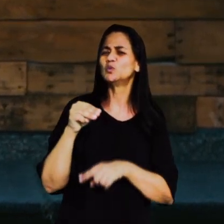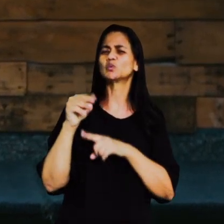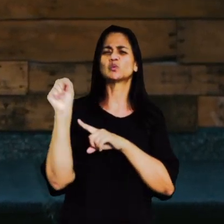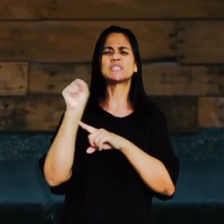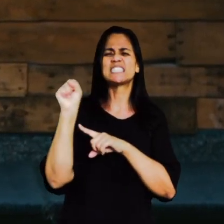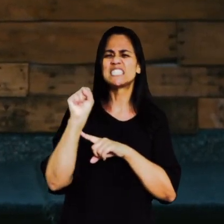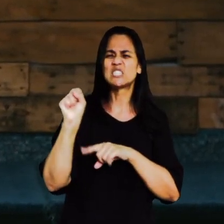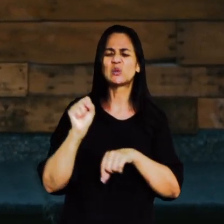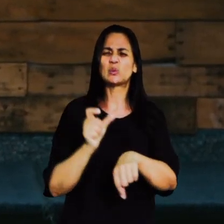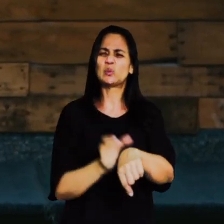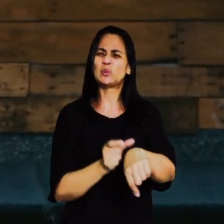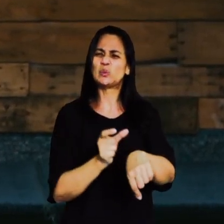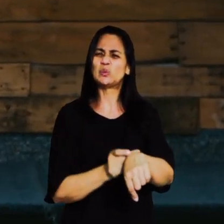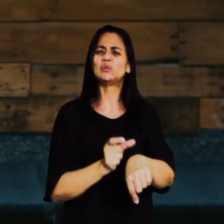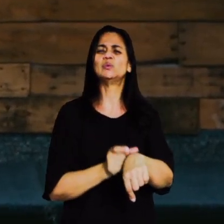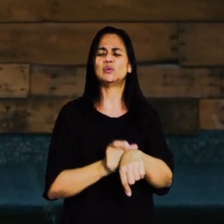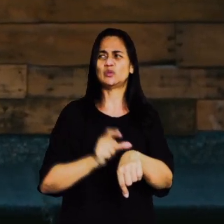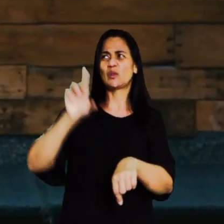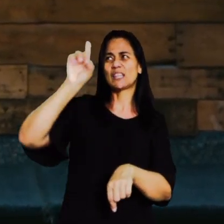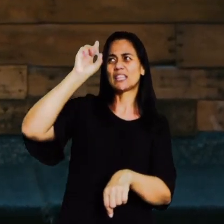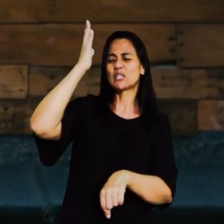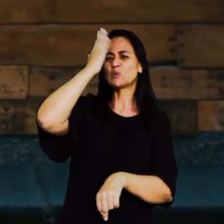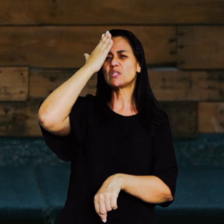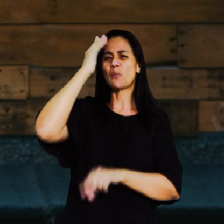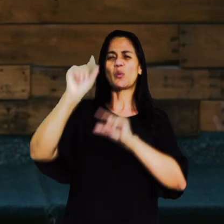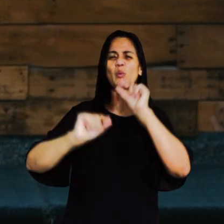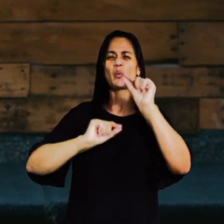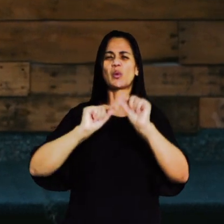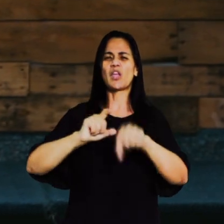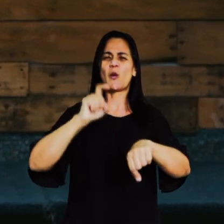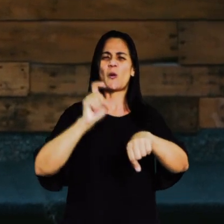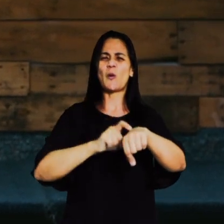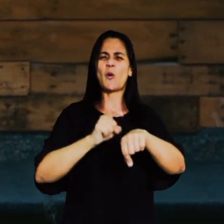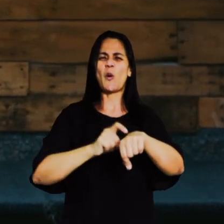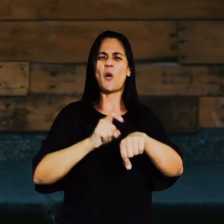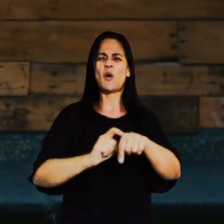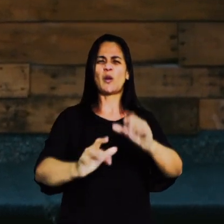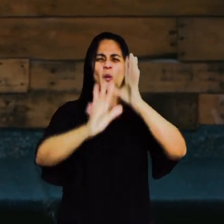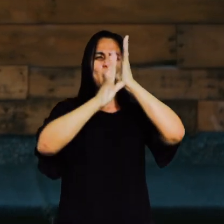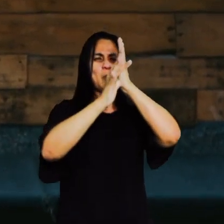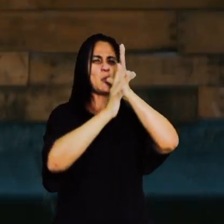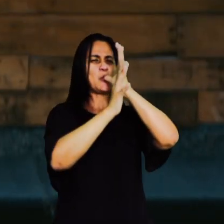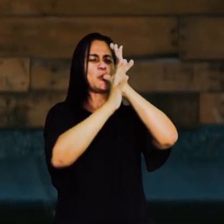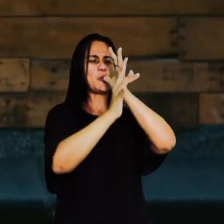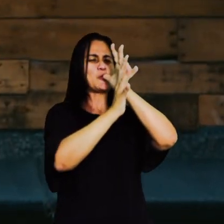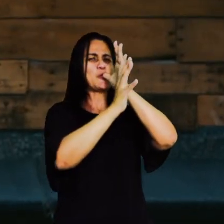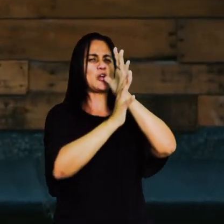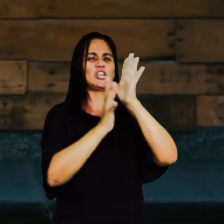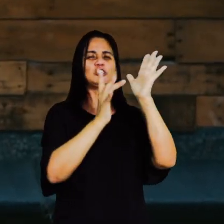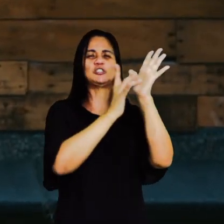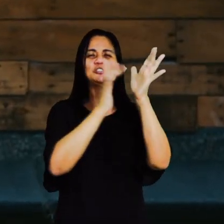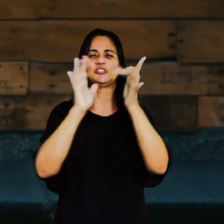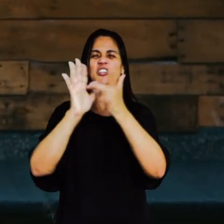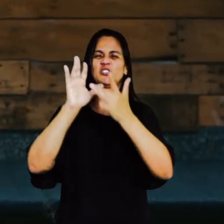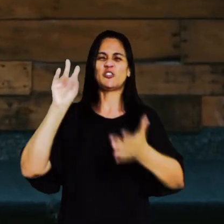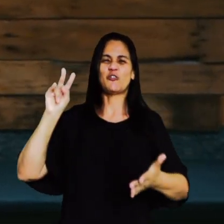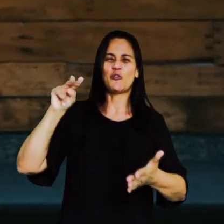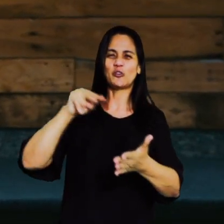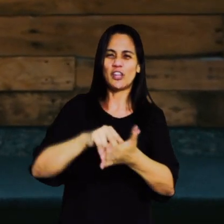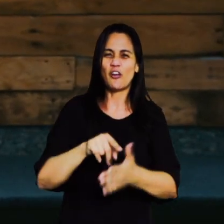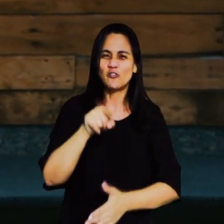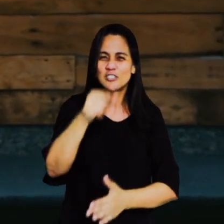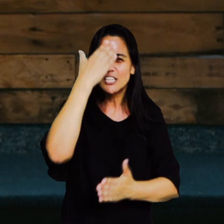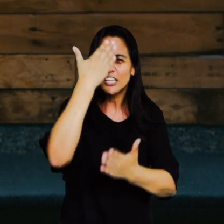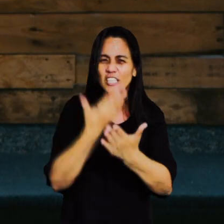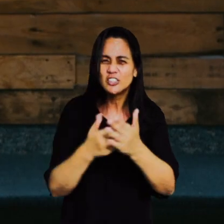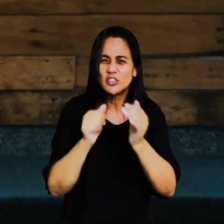em que a trombeta vai soar e Jesus vai voltar. Se você crê, levante a sua mão